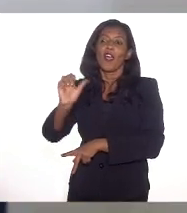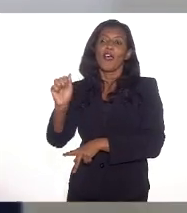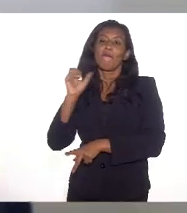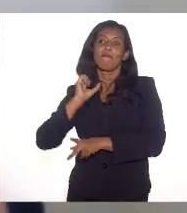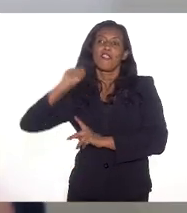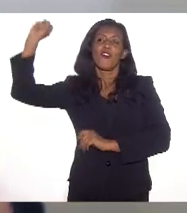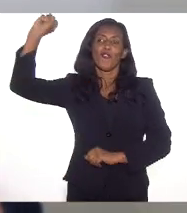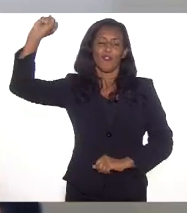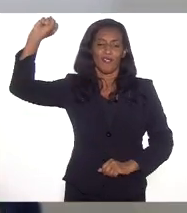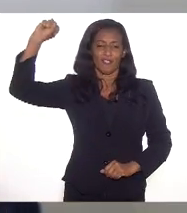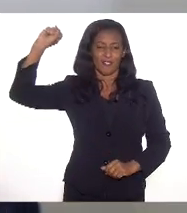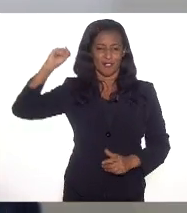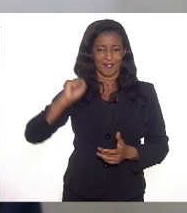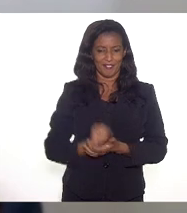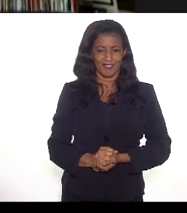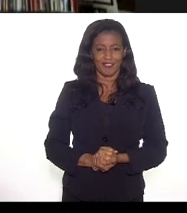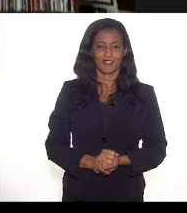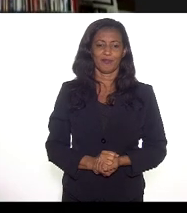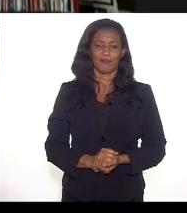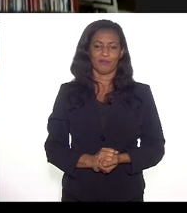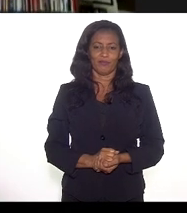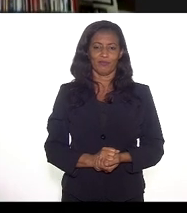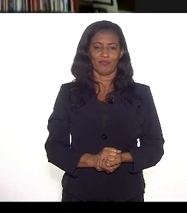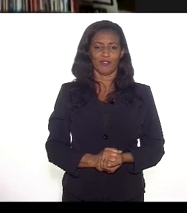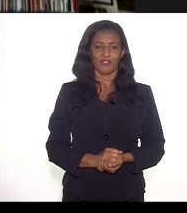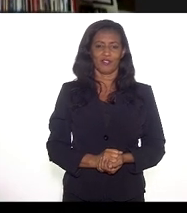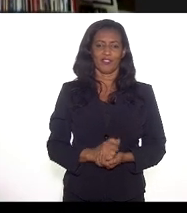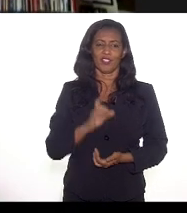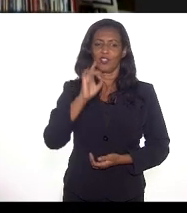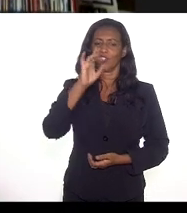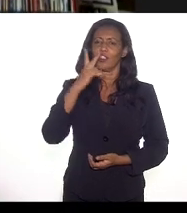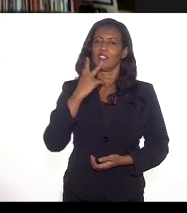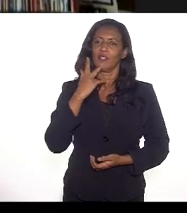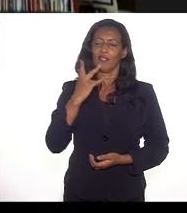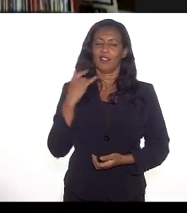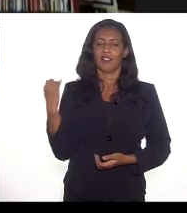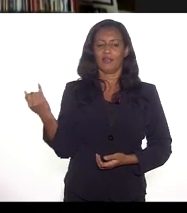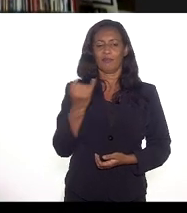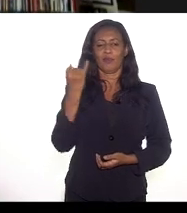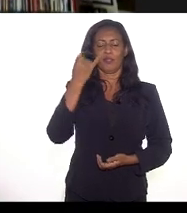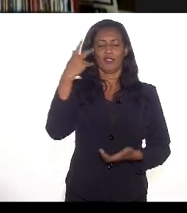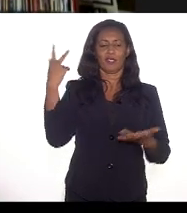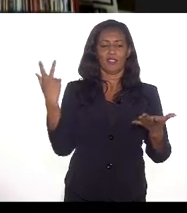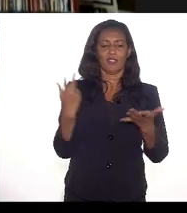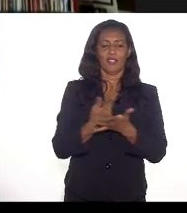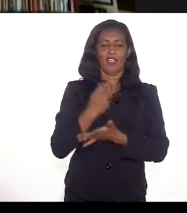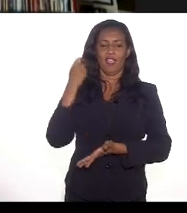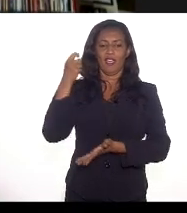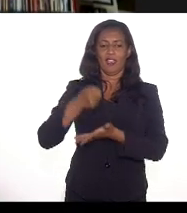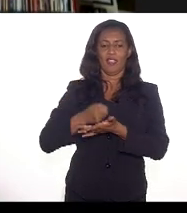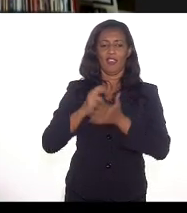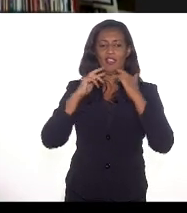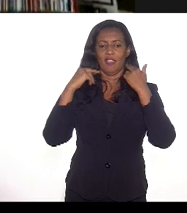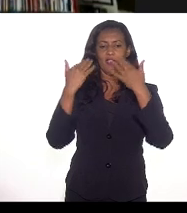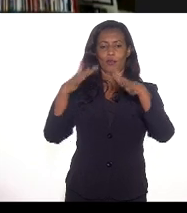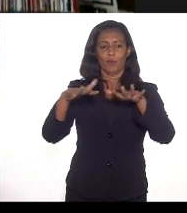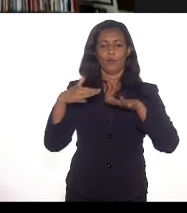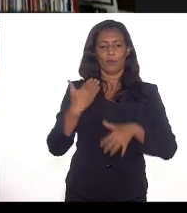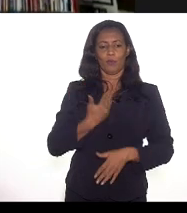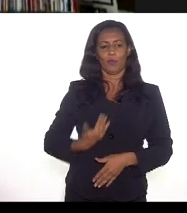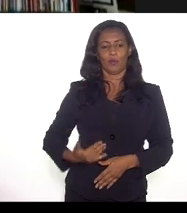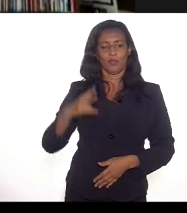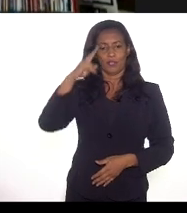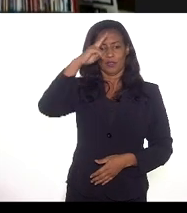Ok. Fala, Valdec. Não, eu só queria dizer da importância que foi nós termos garantido a audiência pública de segunda-feira.